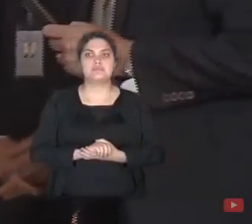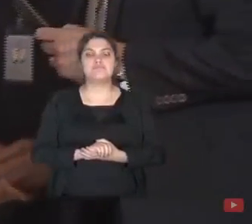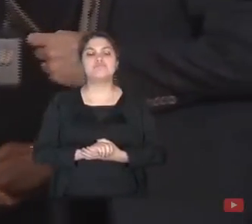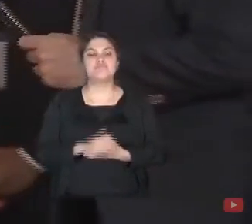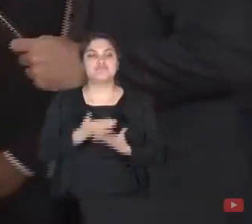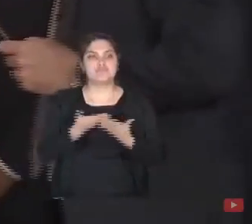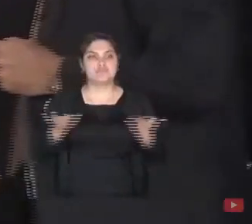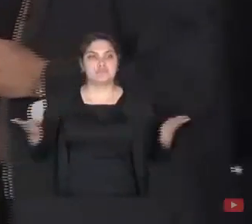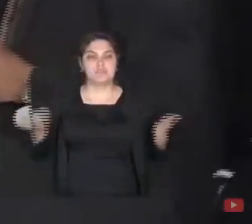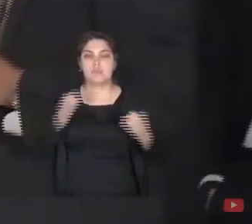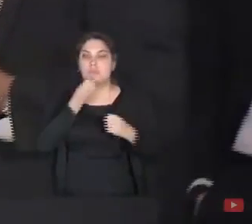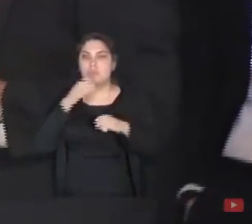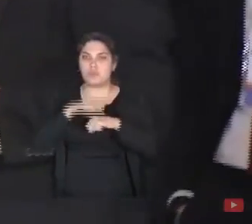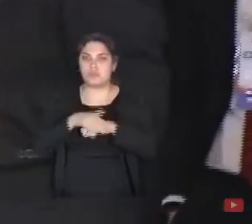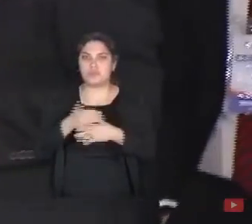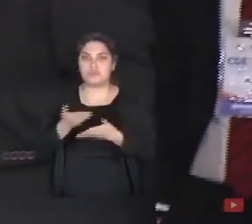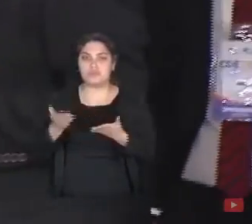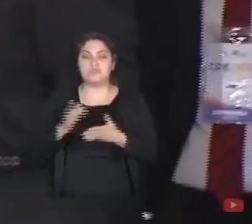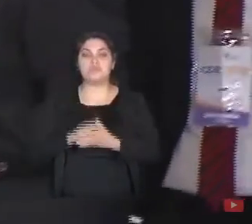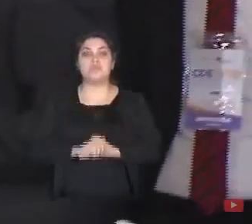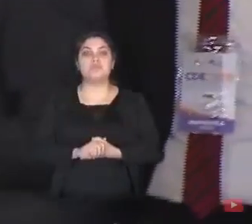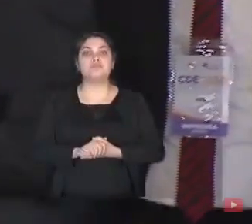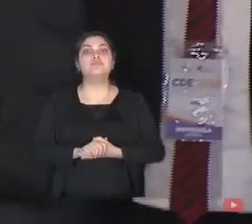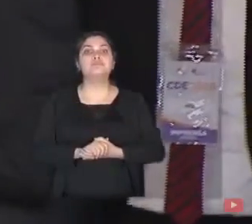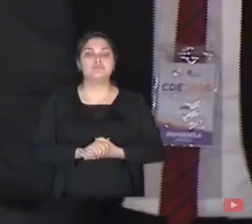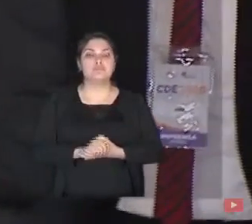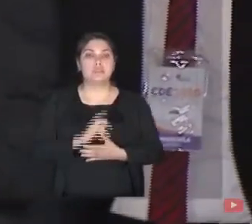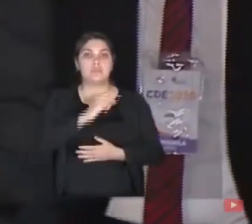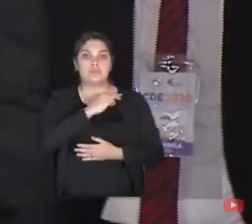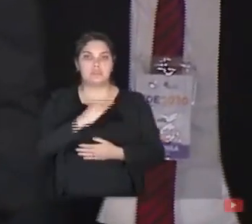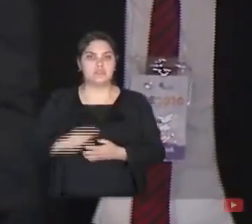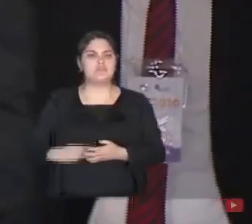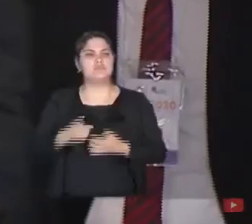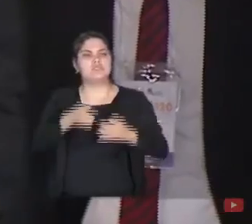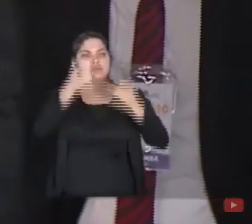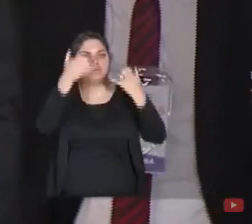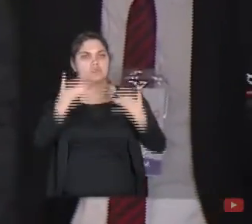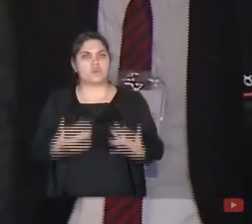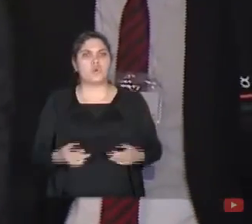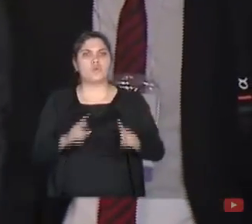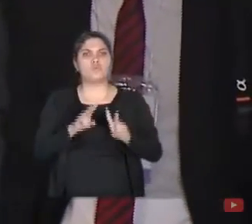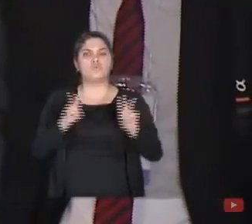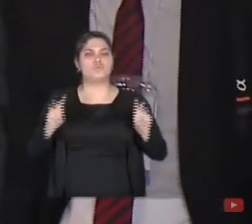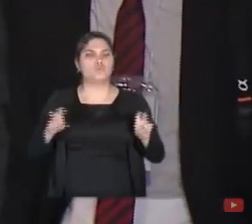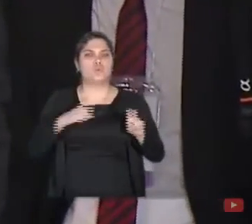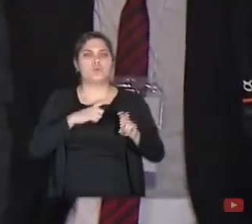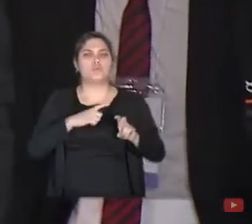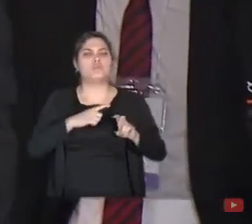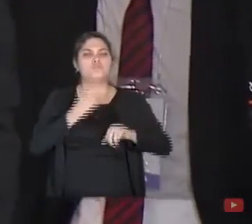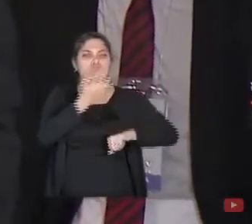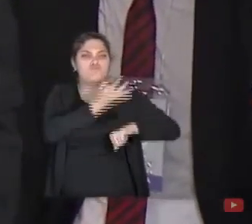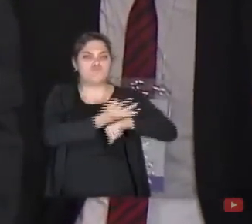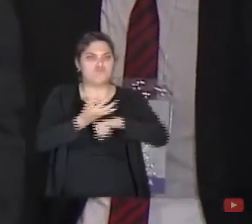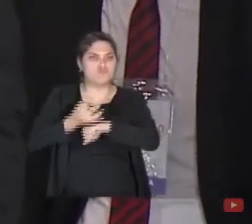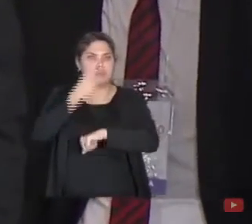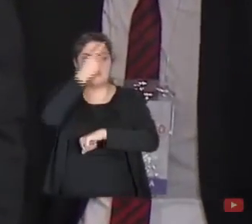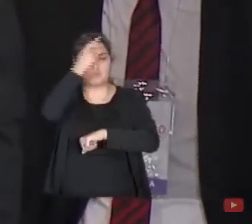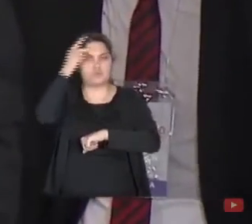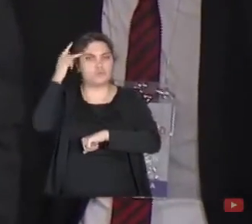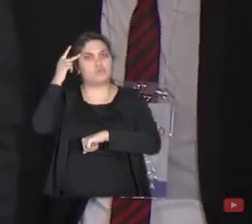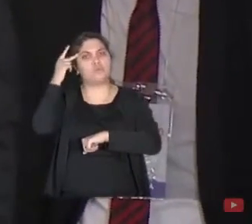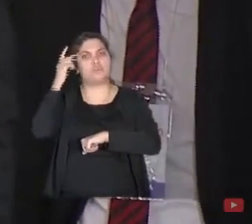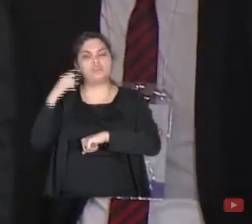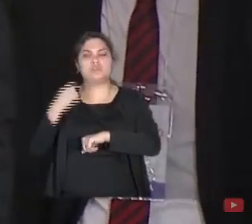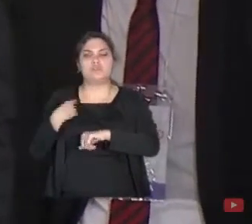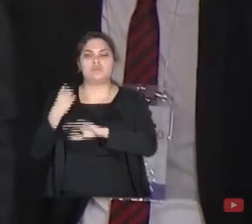Senhores, boa noite. Ministro, o senhor mencionou aí essa questão da abstenção, né? Se